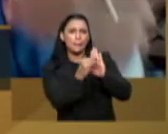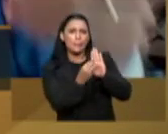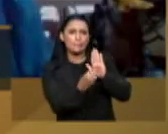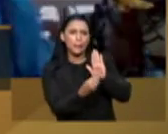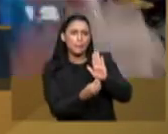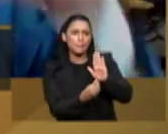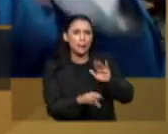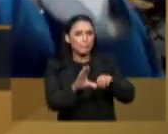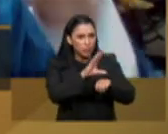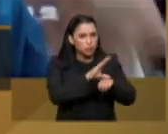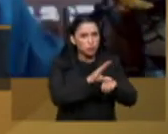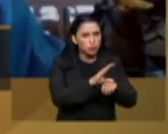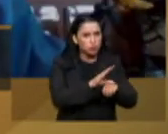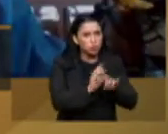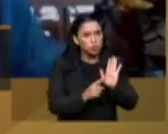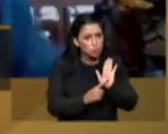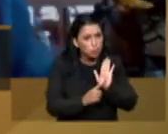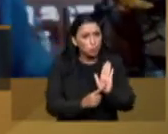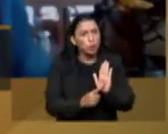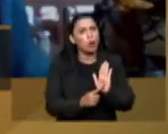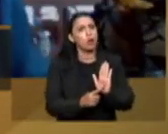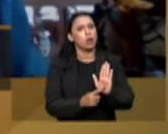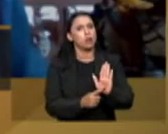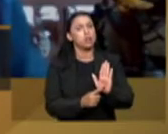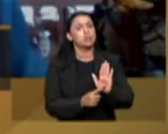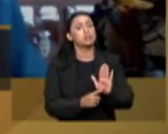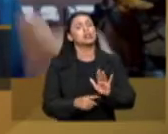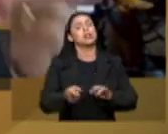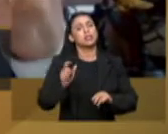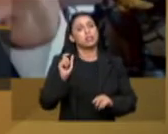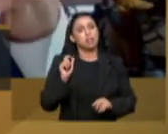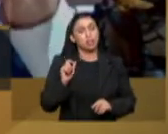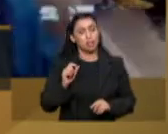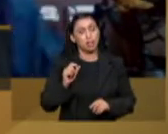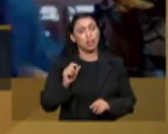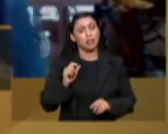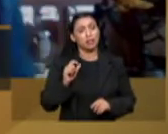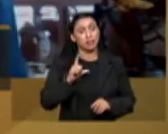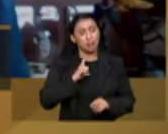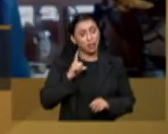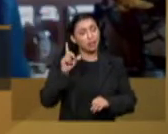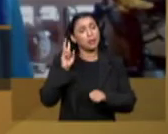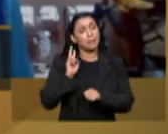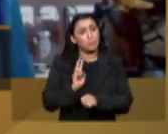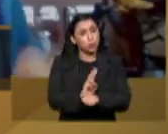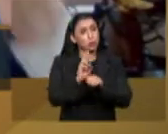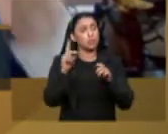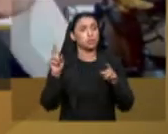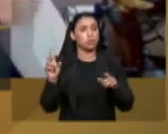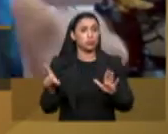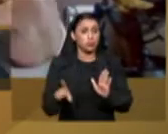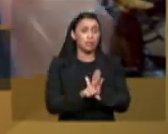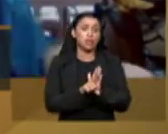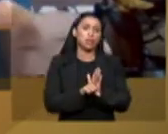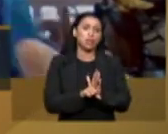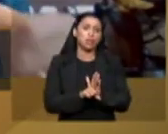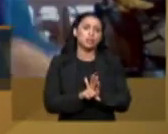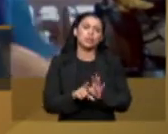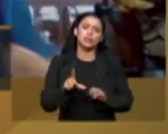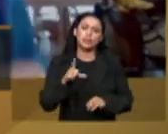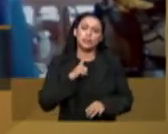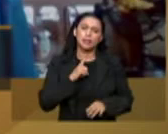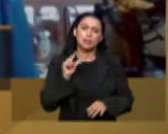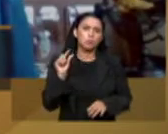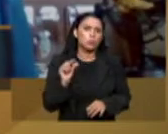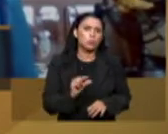ela reforça, ela garante ao administrado a proteção da lei. Nós temos